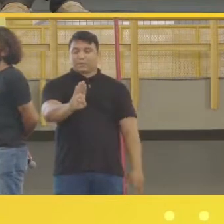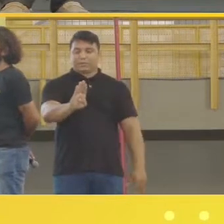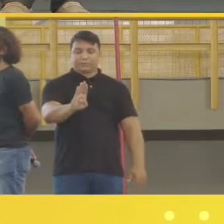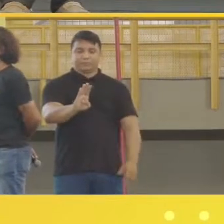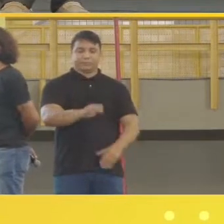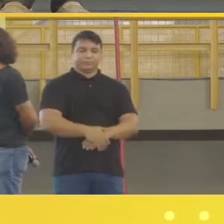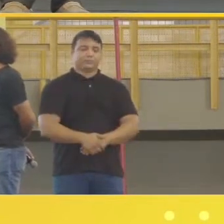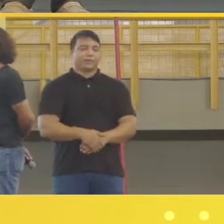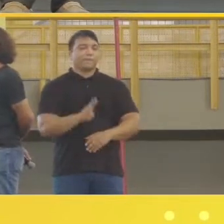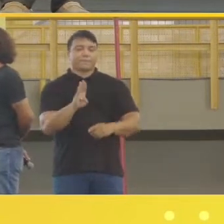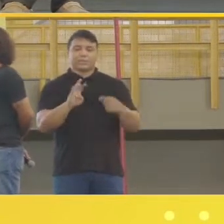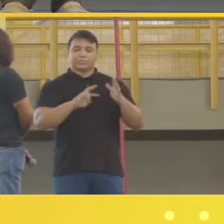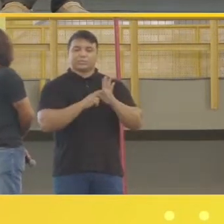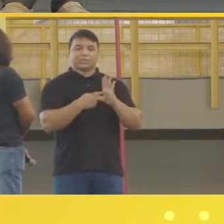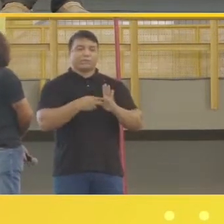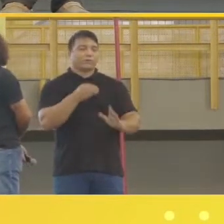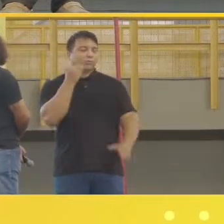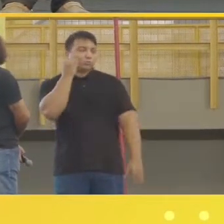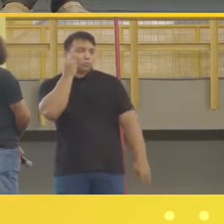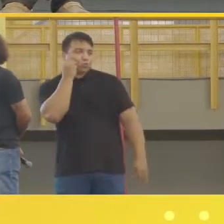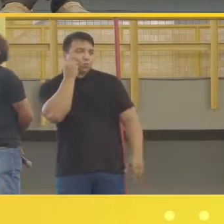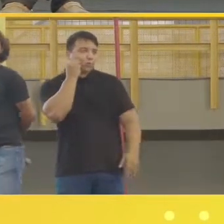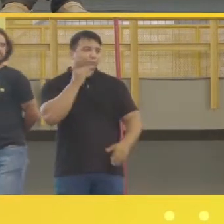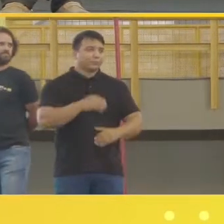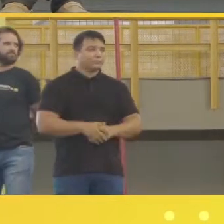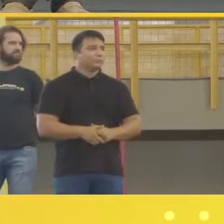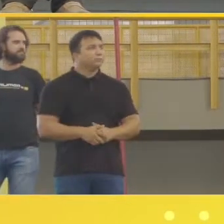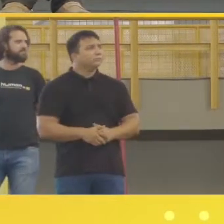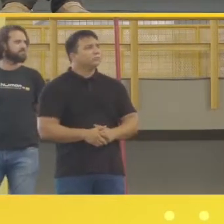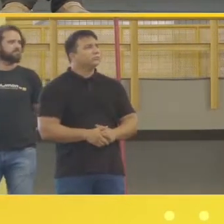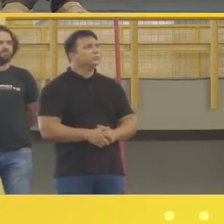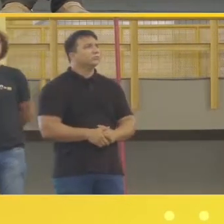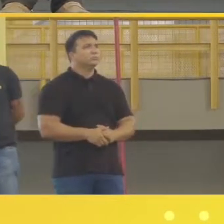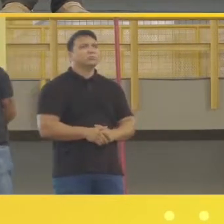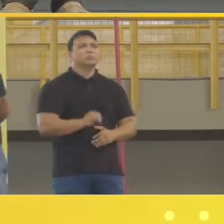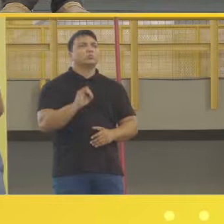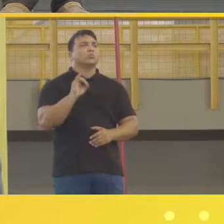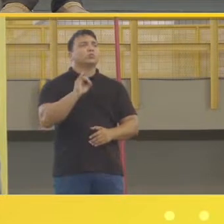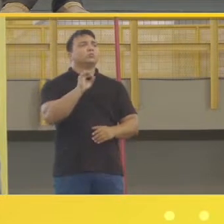de beijinho na bochecha. Oi.